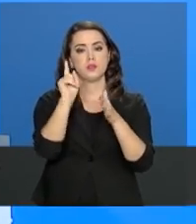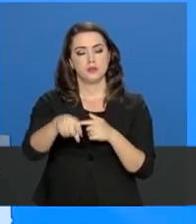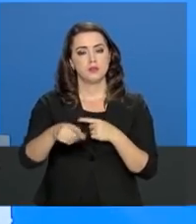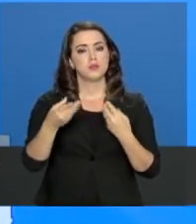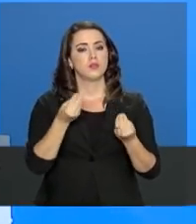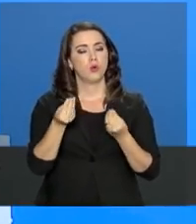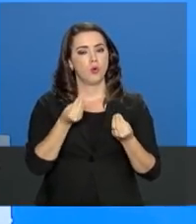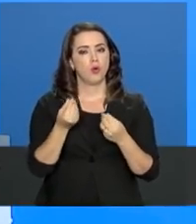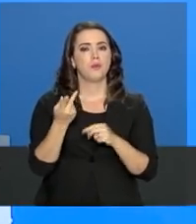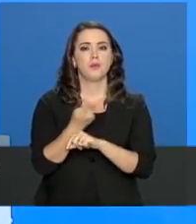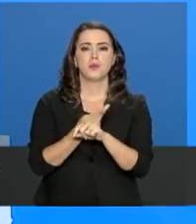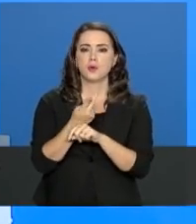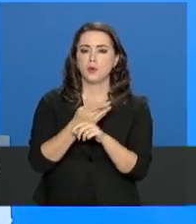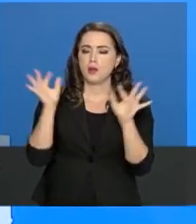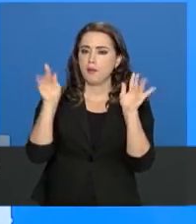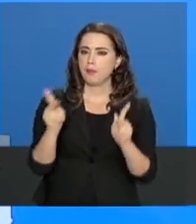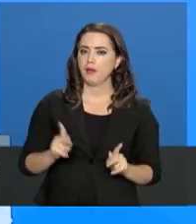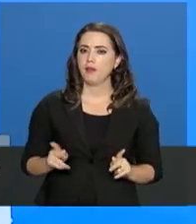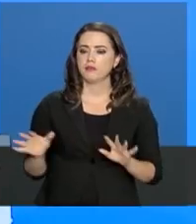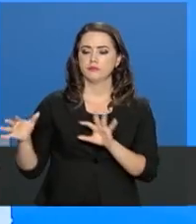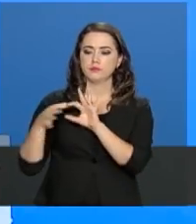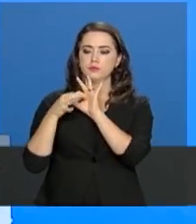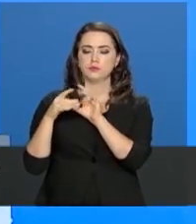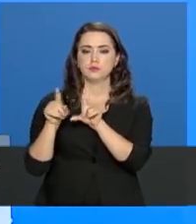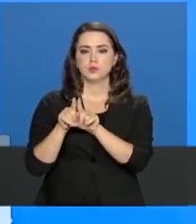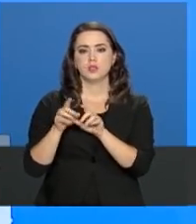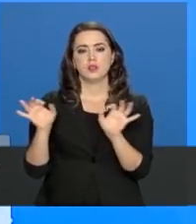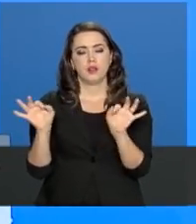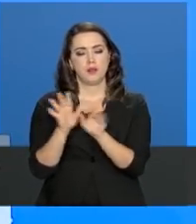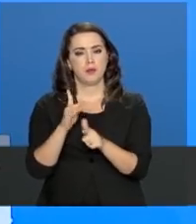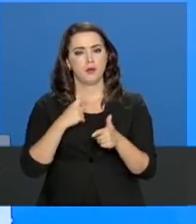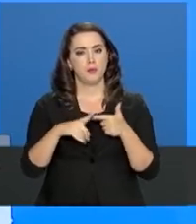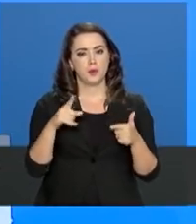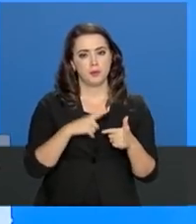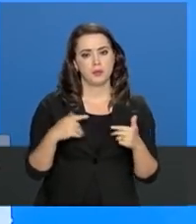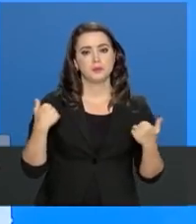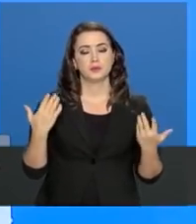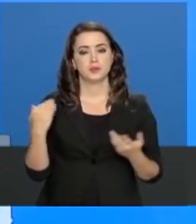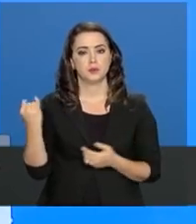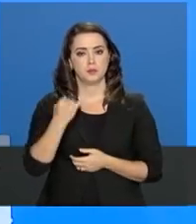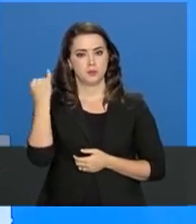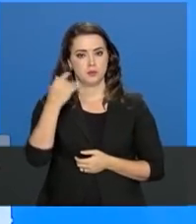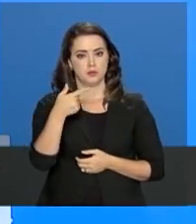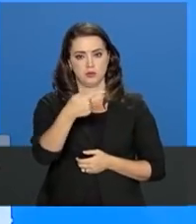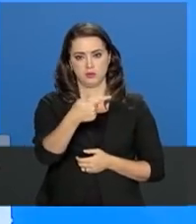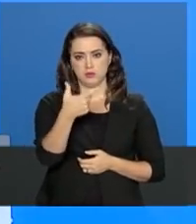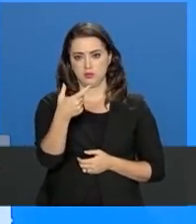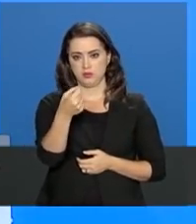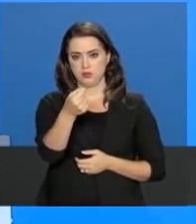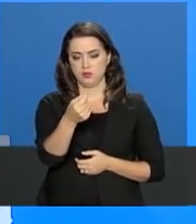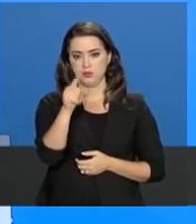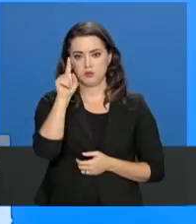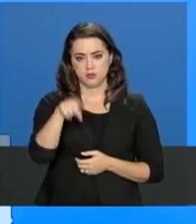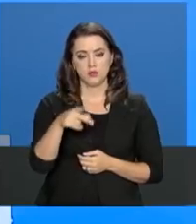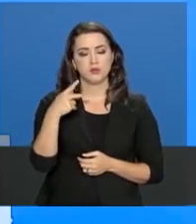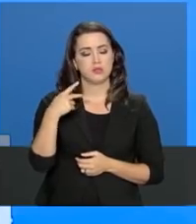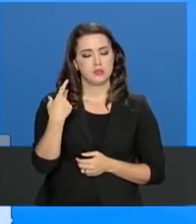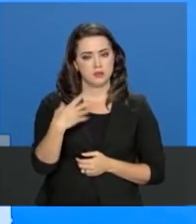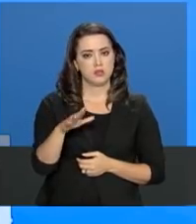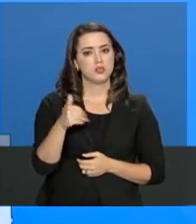ela busca da paz da harmonia da solução de conflitos daí a importância do g20 que está na sua na sua